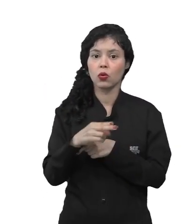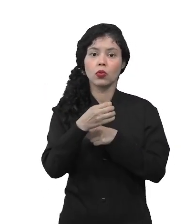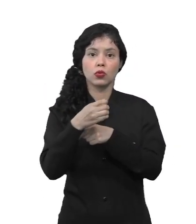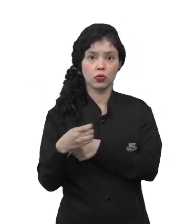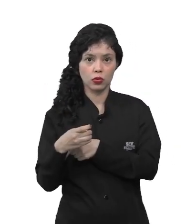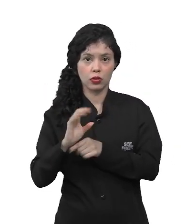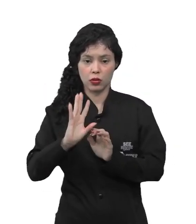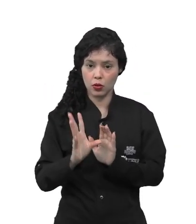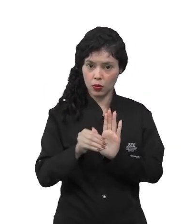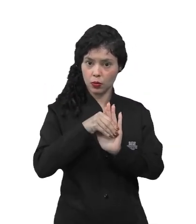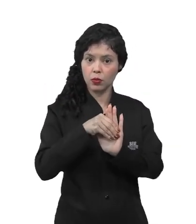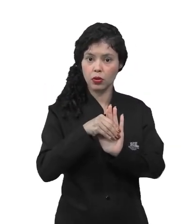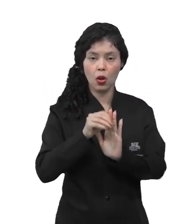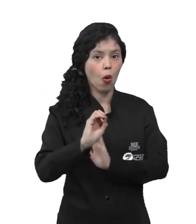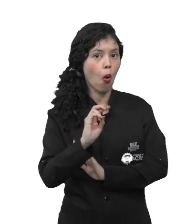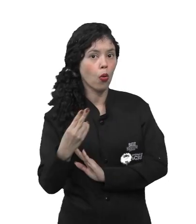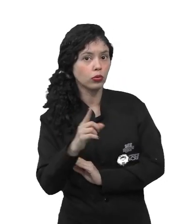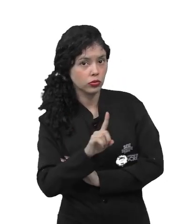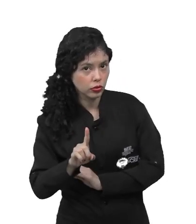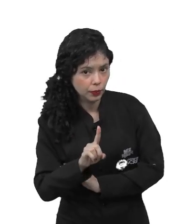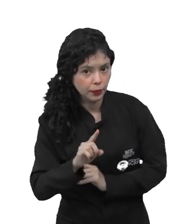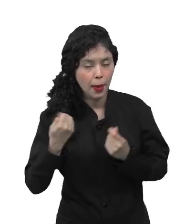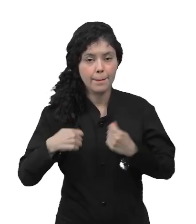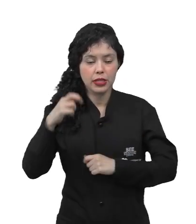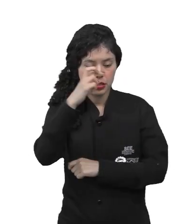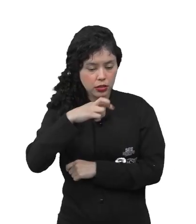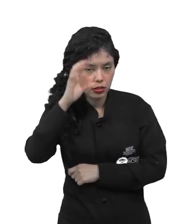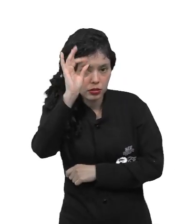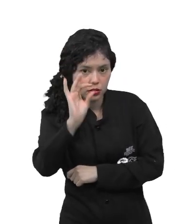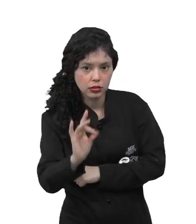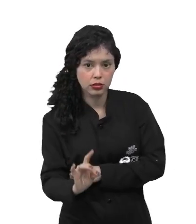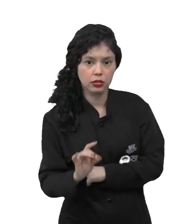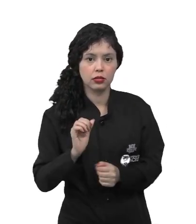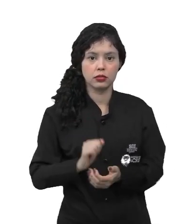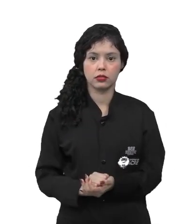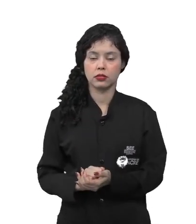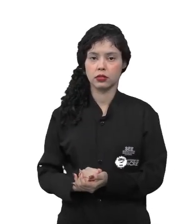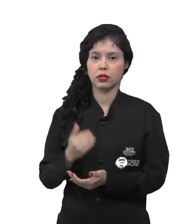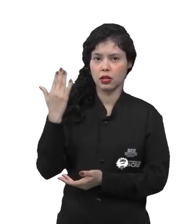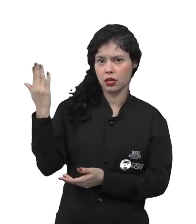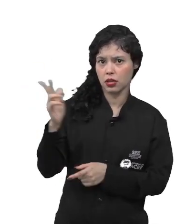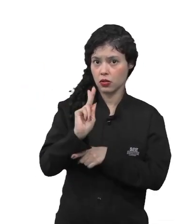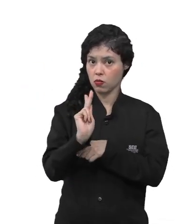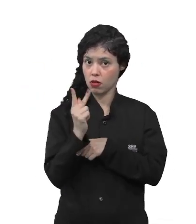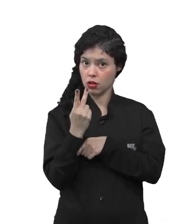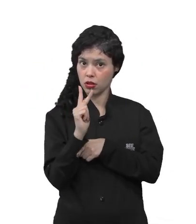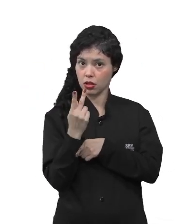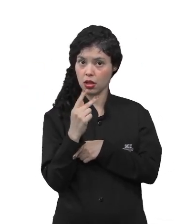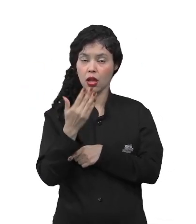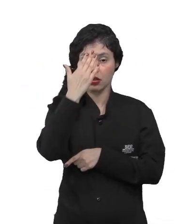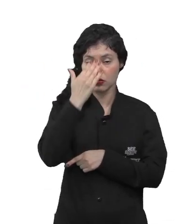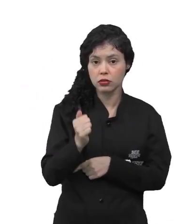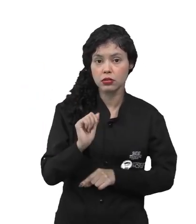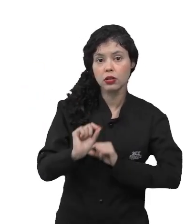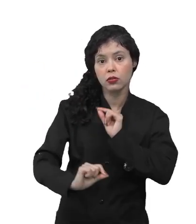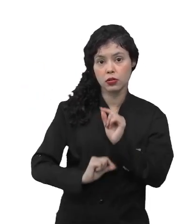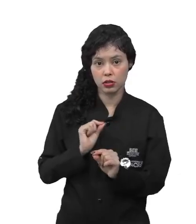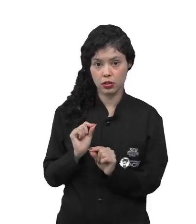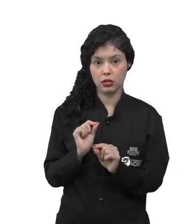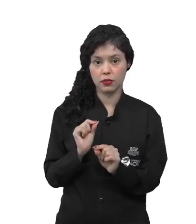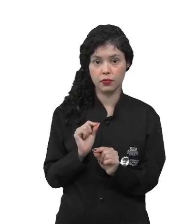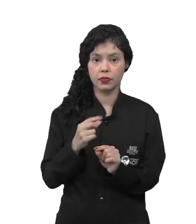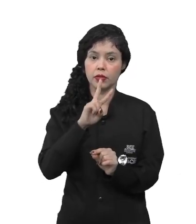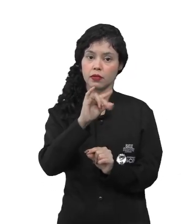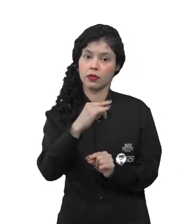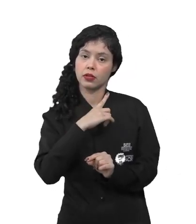alguns fixos e outros não. E é isso que eu preciso analisar. Aqui no hidrogênio, eu sei que o hidrogênio, né,